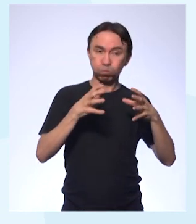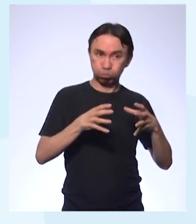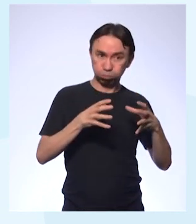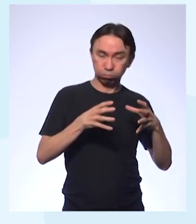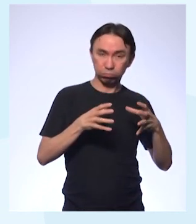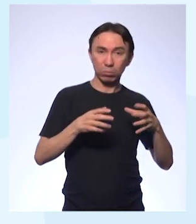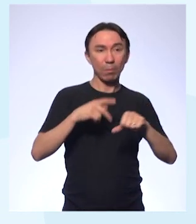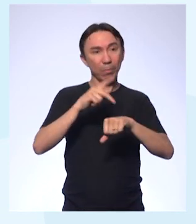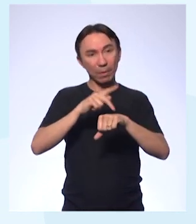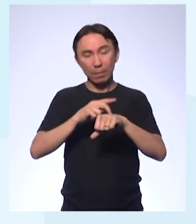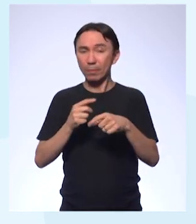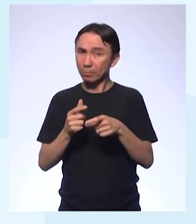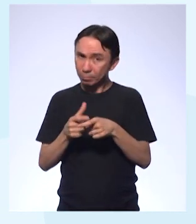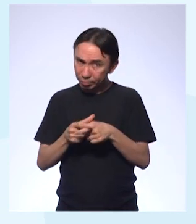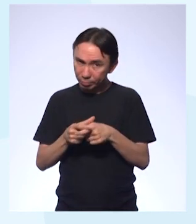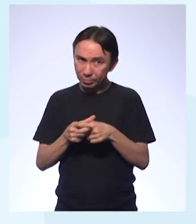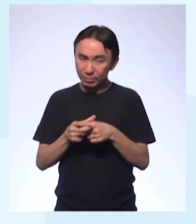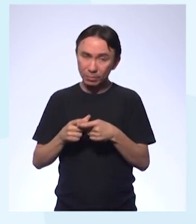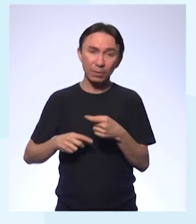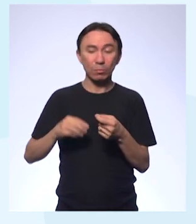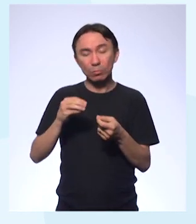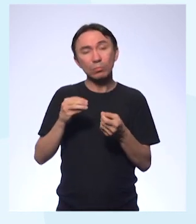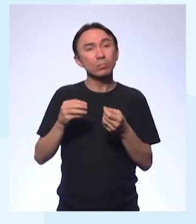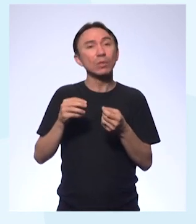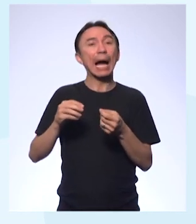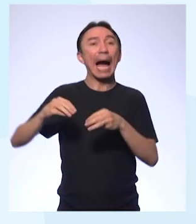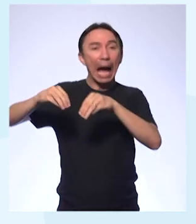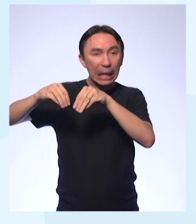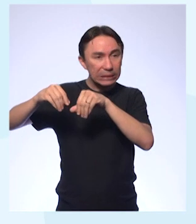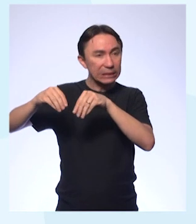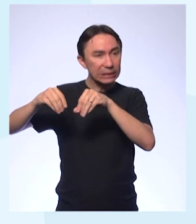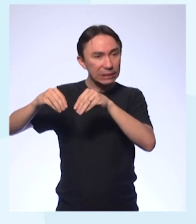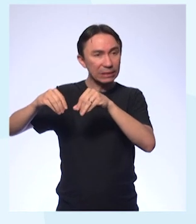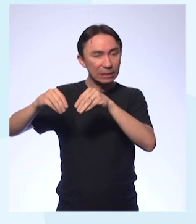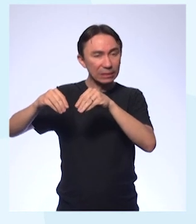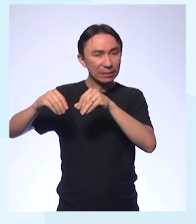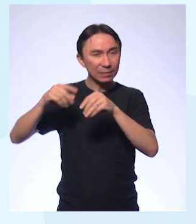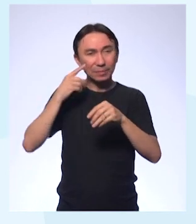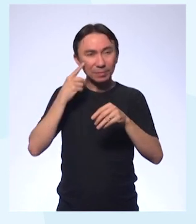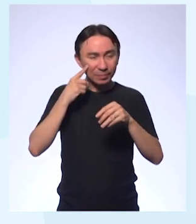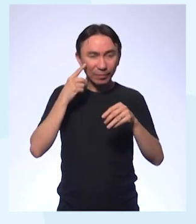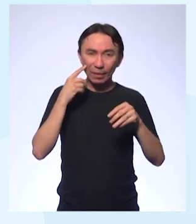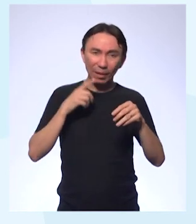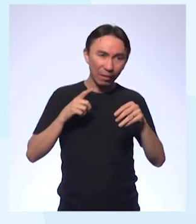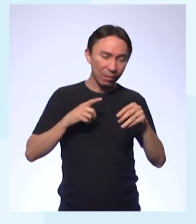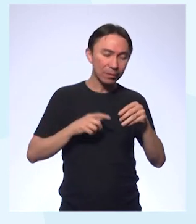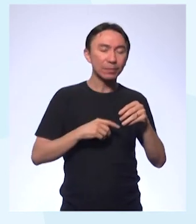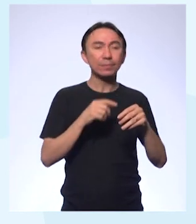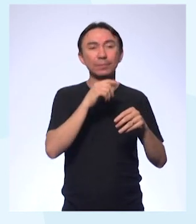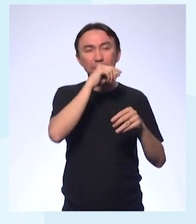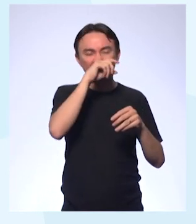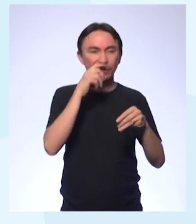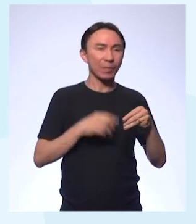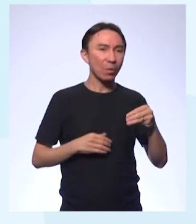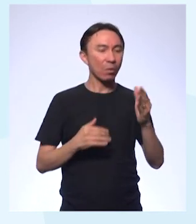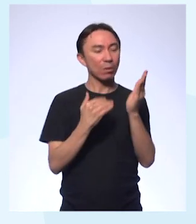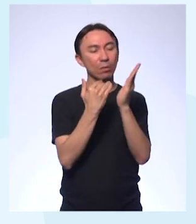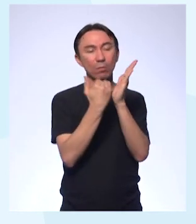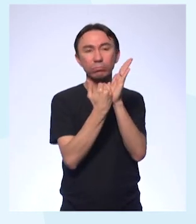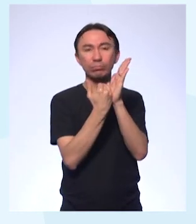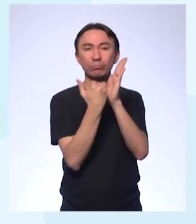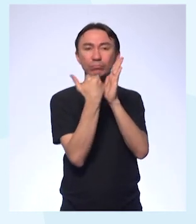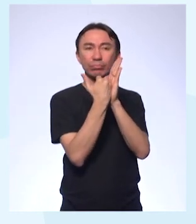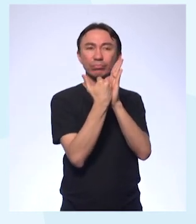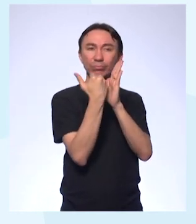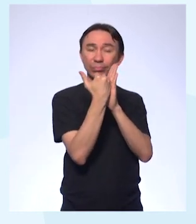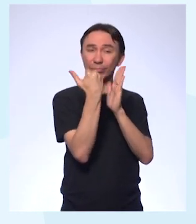ok? Eu coloquei uma pedra um pouquinho intermediária da areia com a pedra maior e coloquei carvão, que